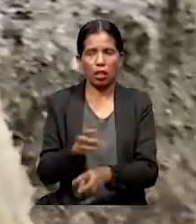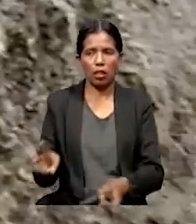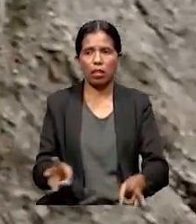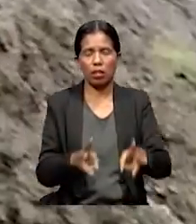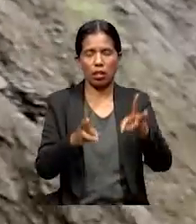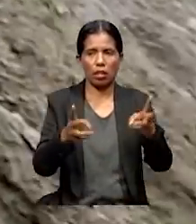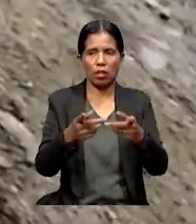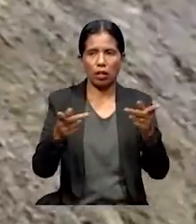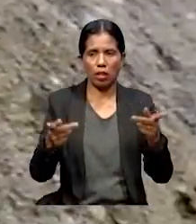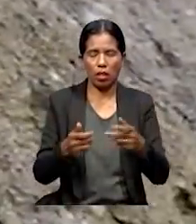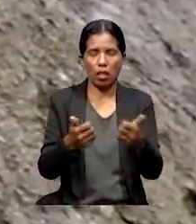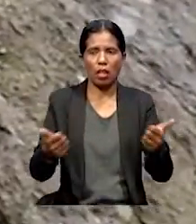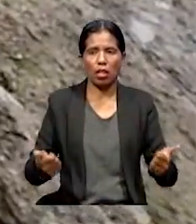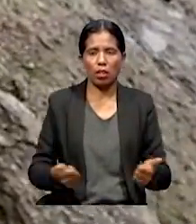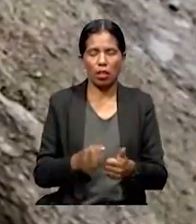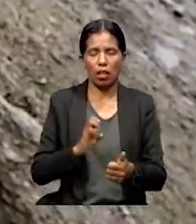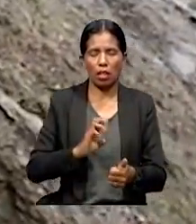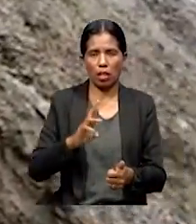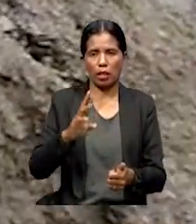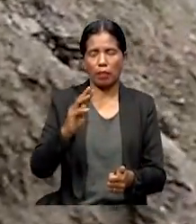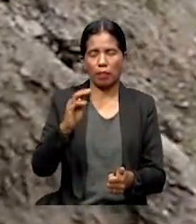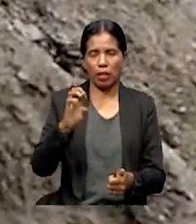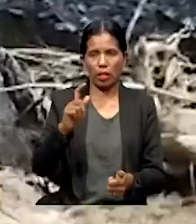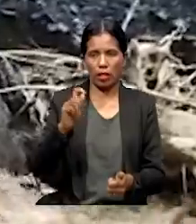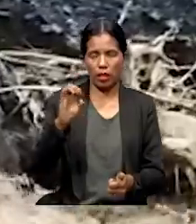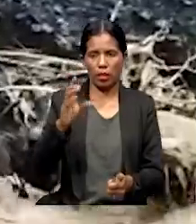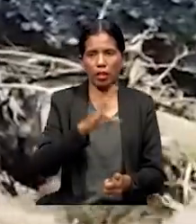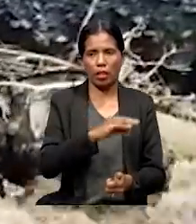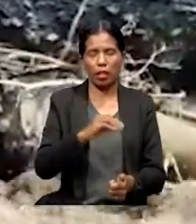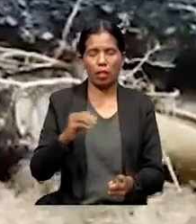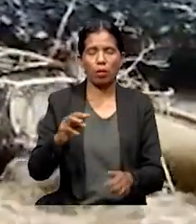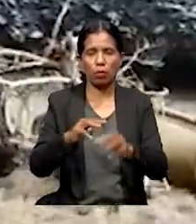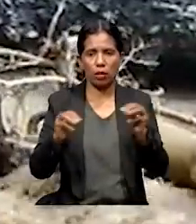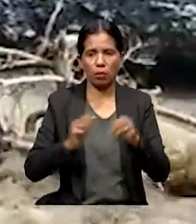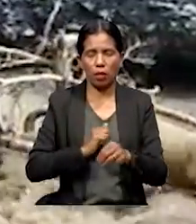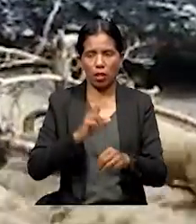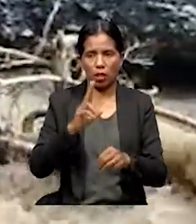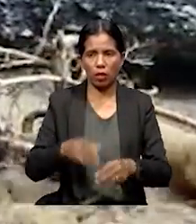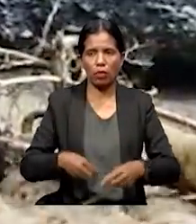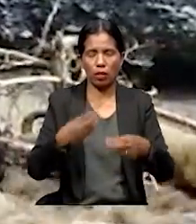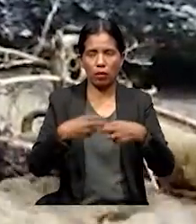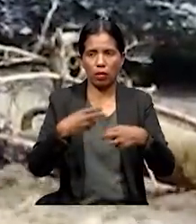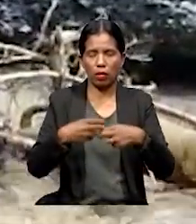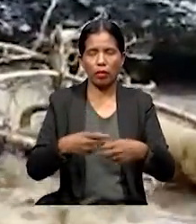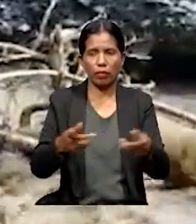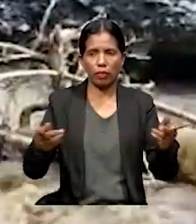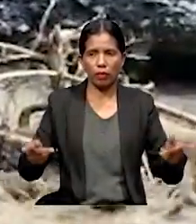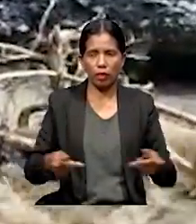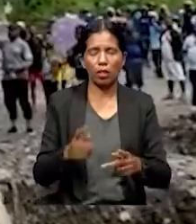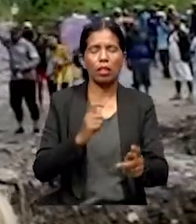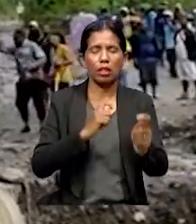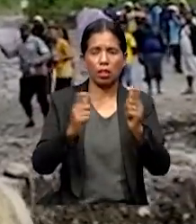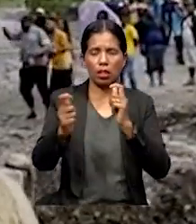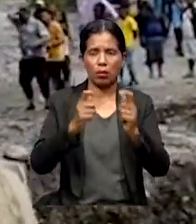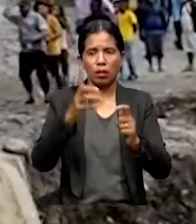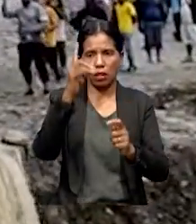Airterzun, aldeia Ermeti, suku Fatisi, pos administrativo Laulara, munisipio Aileu, podi foi impacto ba movimento transporte husi